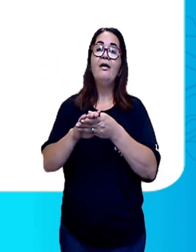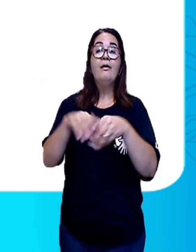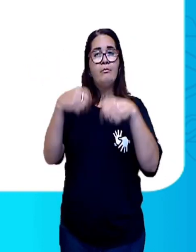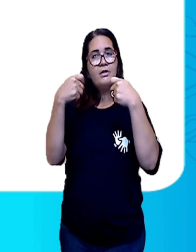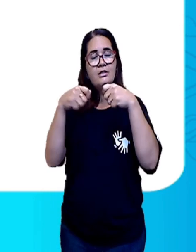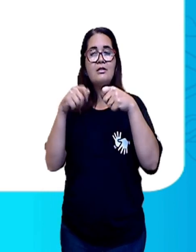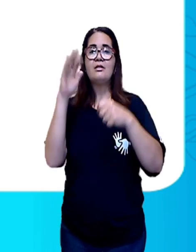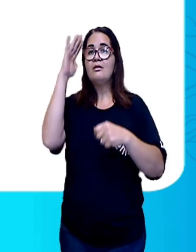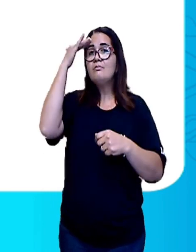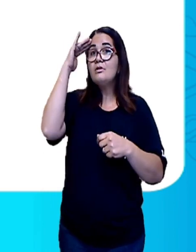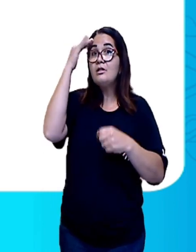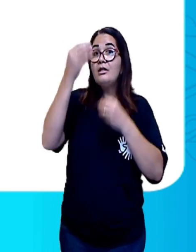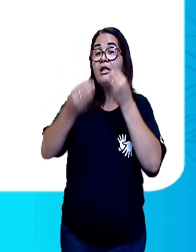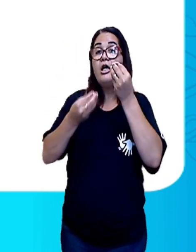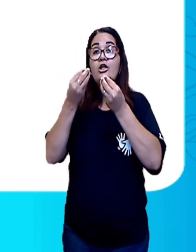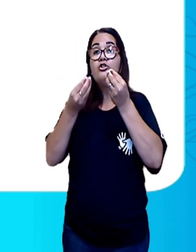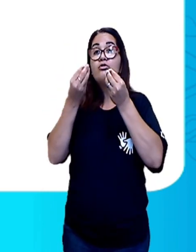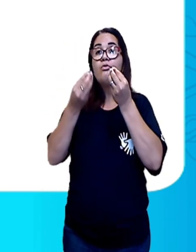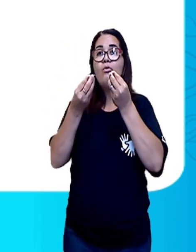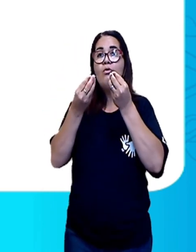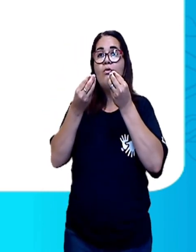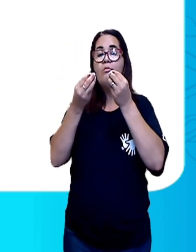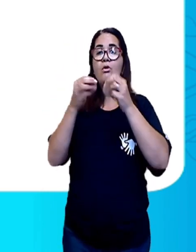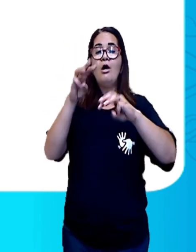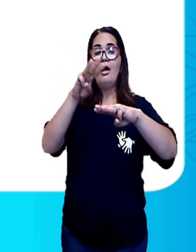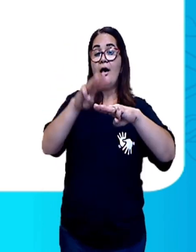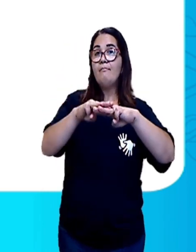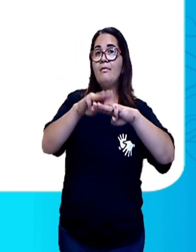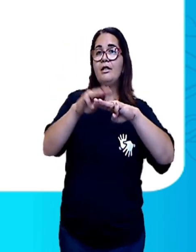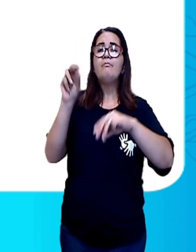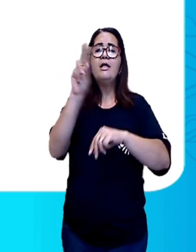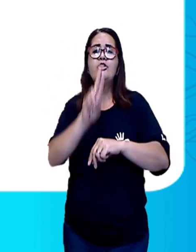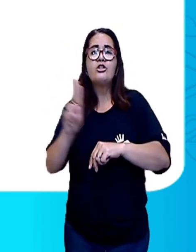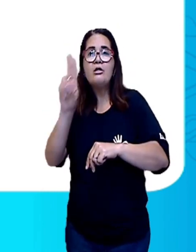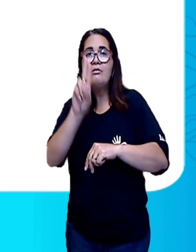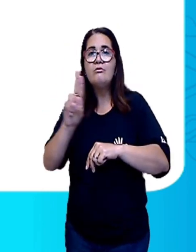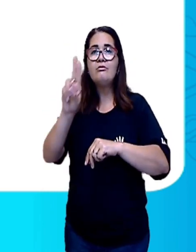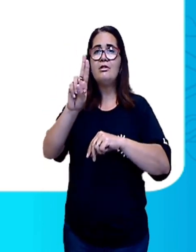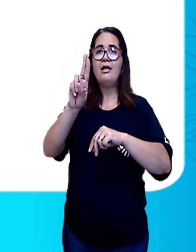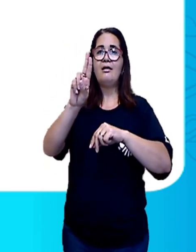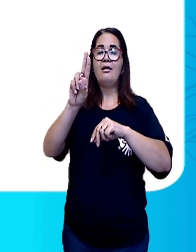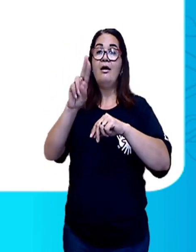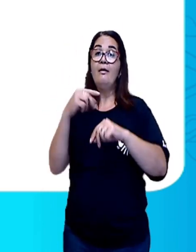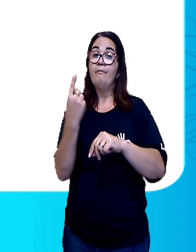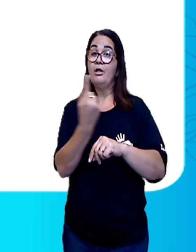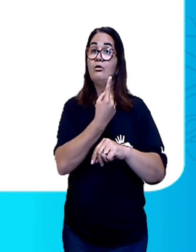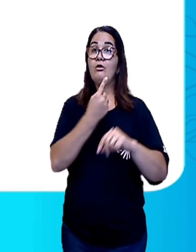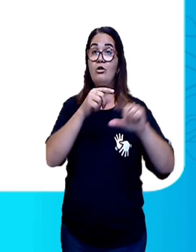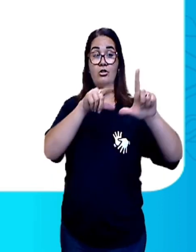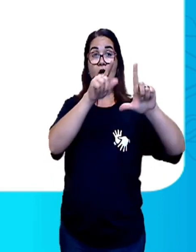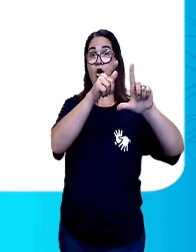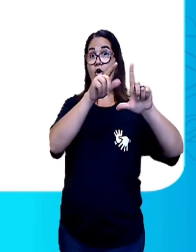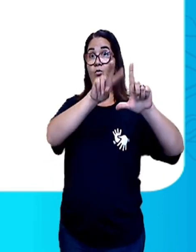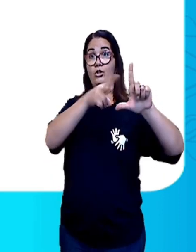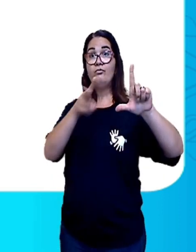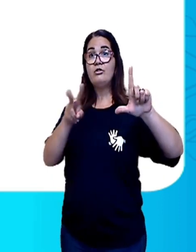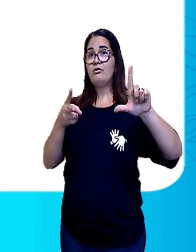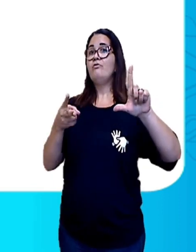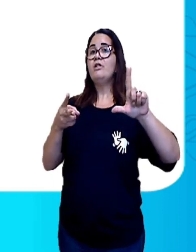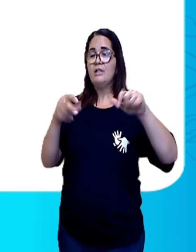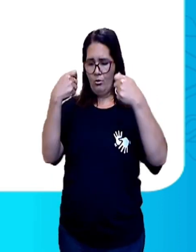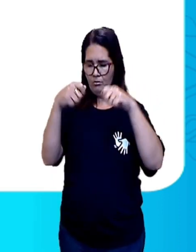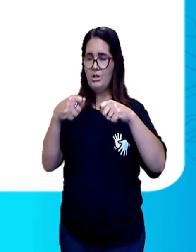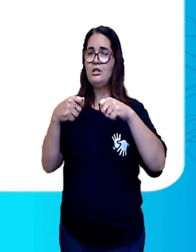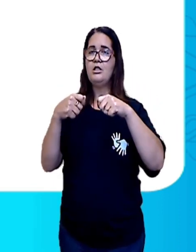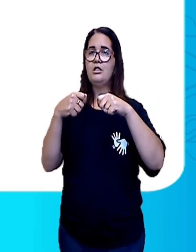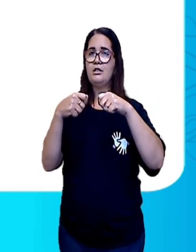Ao multiplicar, qual número por 6 que nós vamos ter o resultado 30? O 5. Porque 5